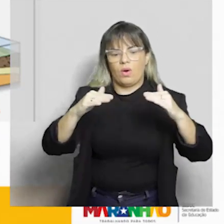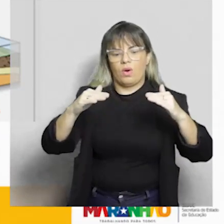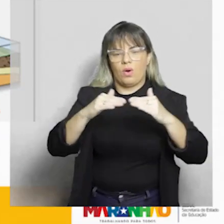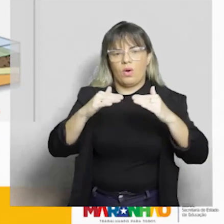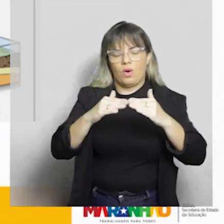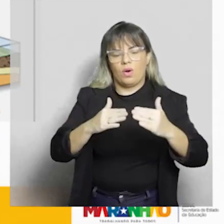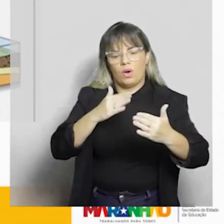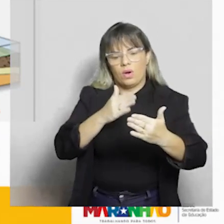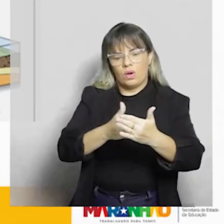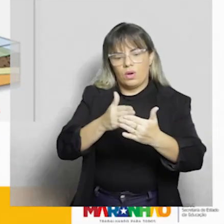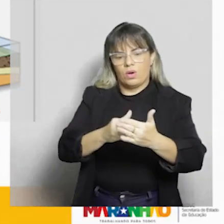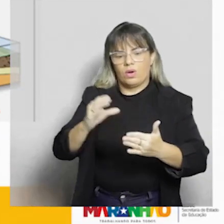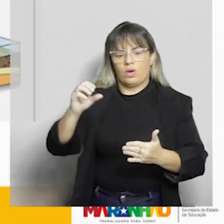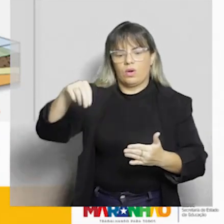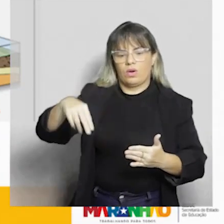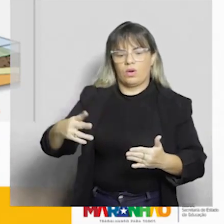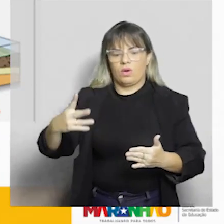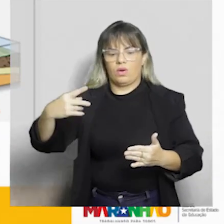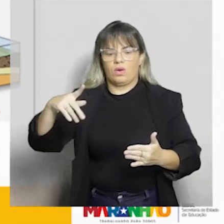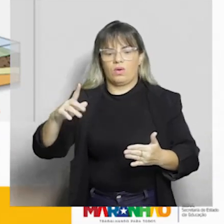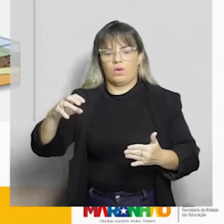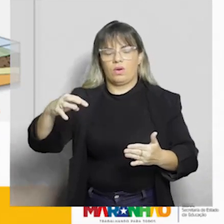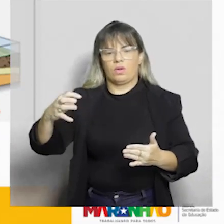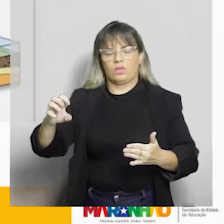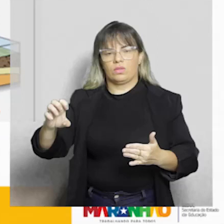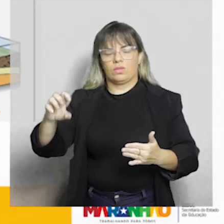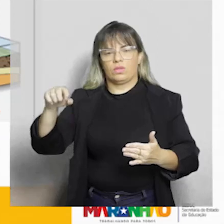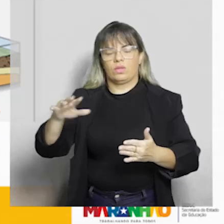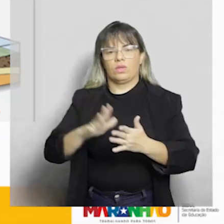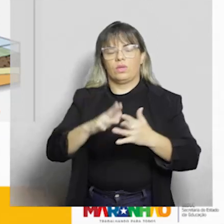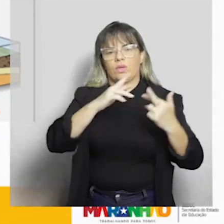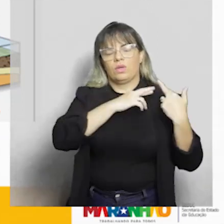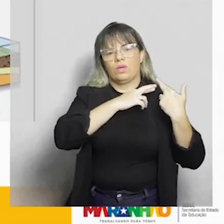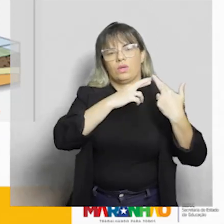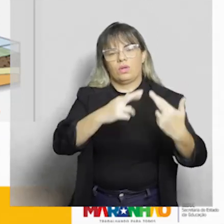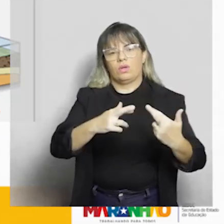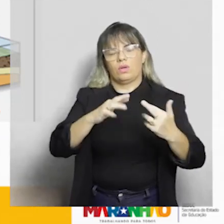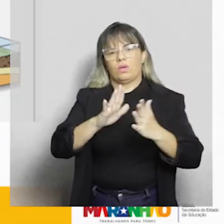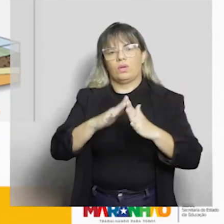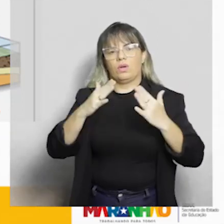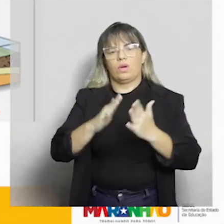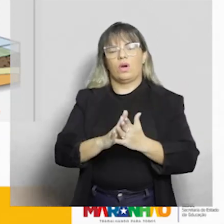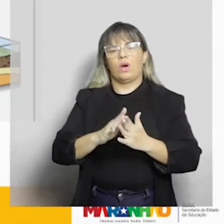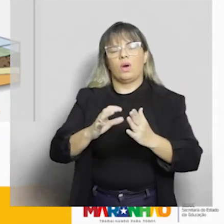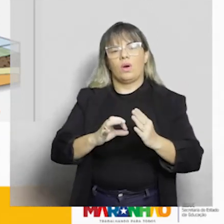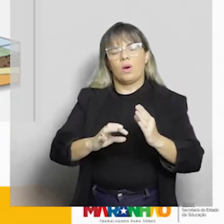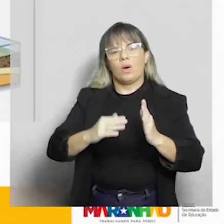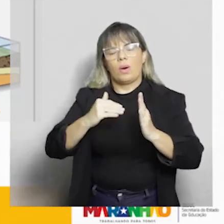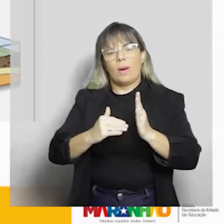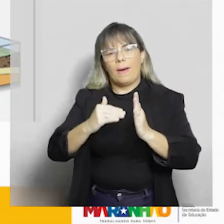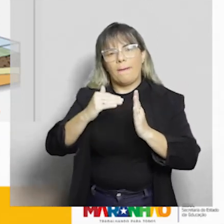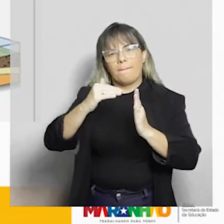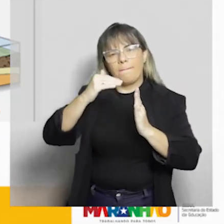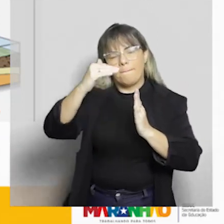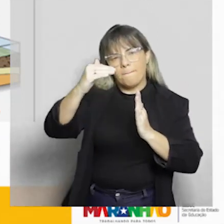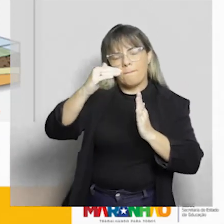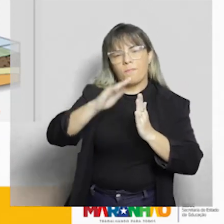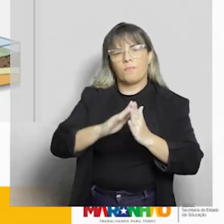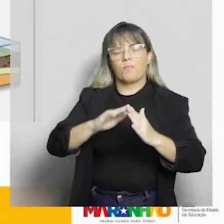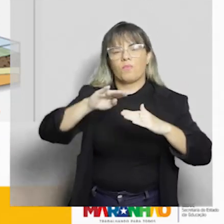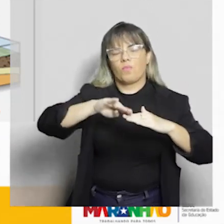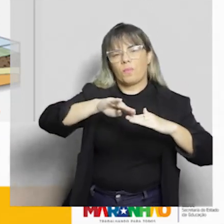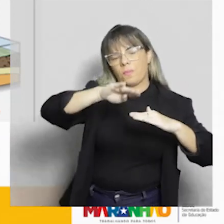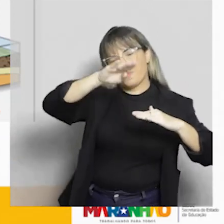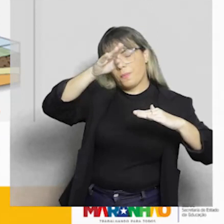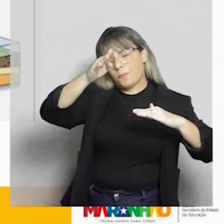característica interessante dos limites convergentes é que eles são responsáveis por formar as maiores altitudes do planeta, as montanhas, que nós chamamos em geologia